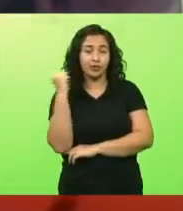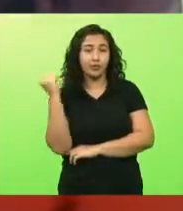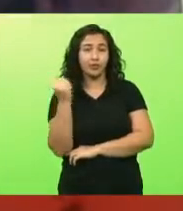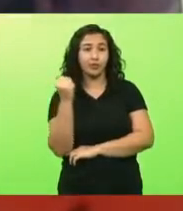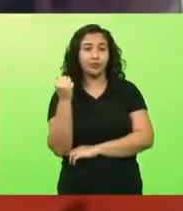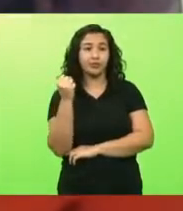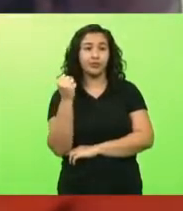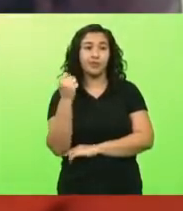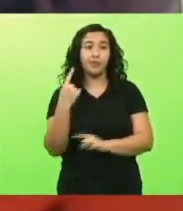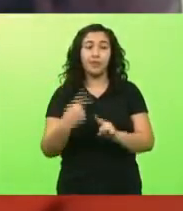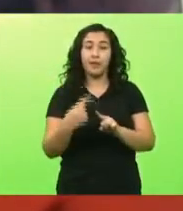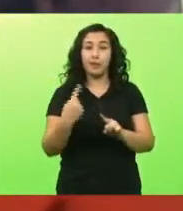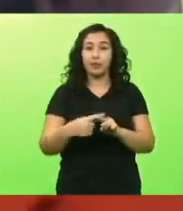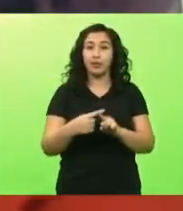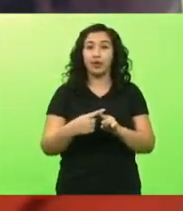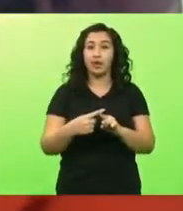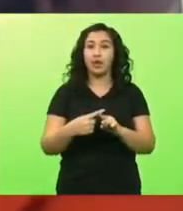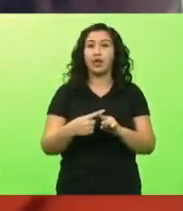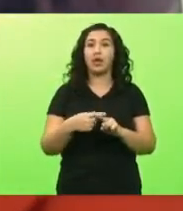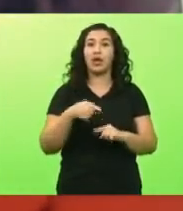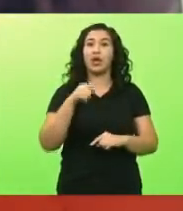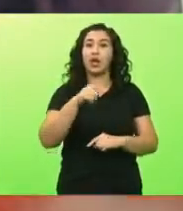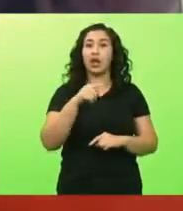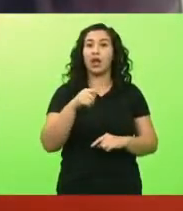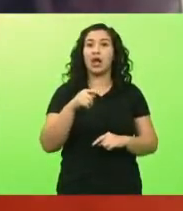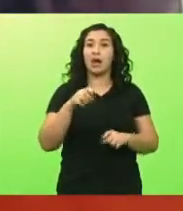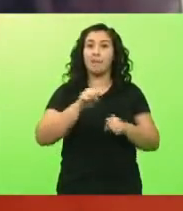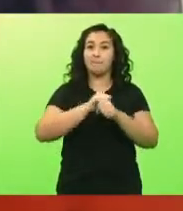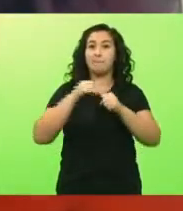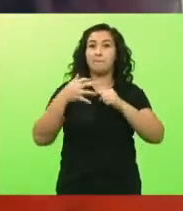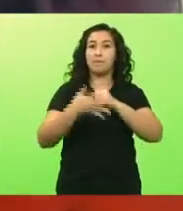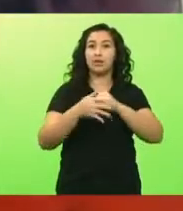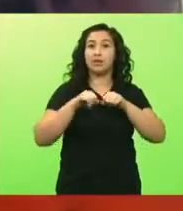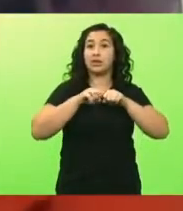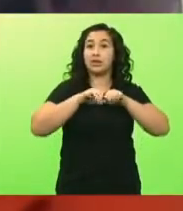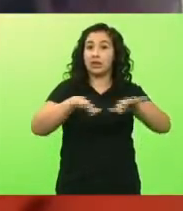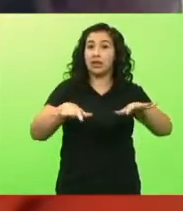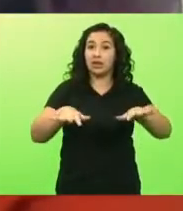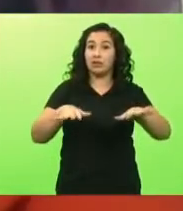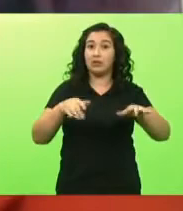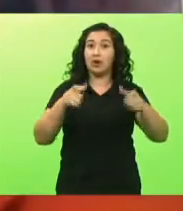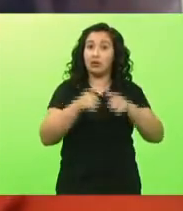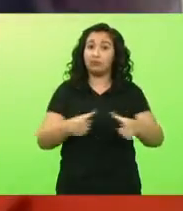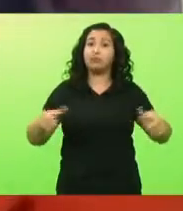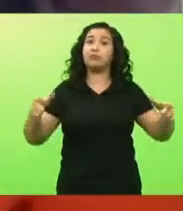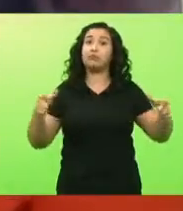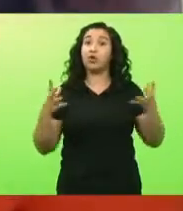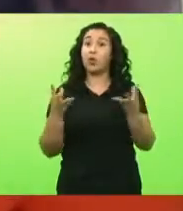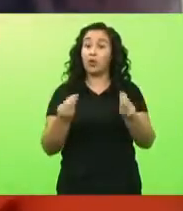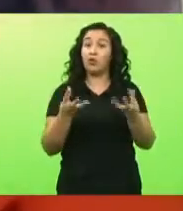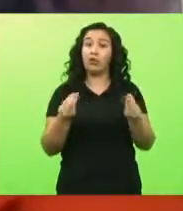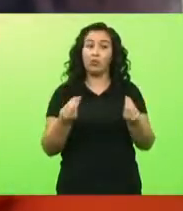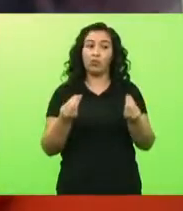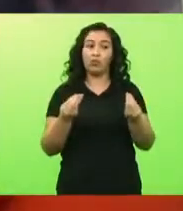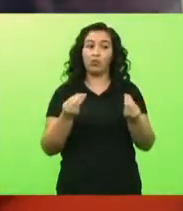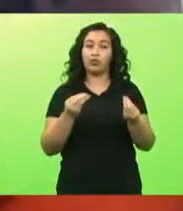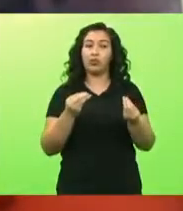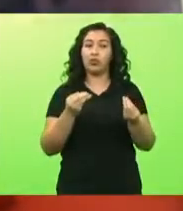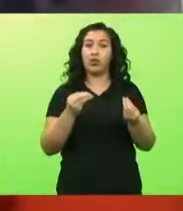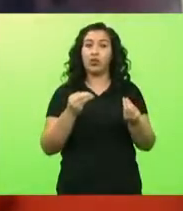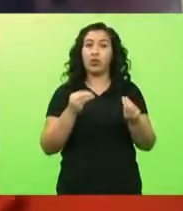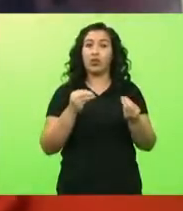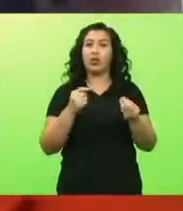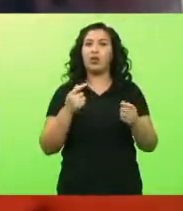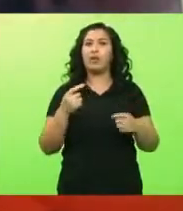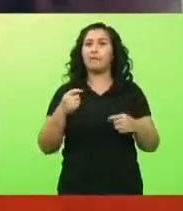inclusive, as vendas de internet aumentaram, triplicaram muito. Vamos lutar para gerar emprego